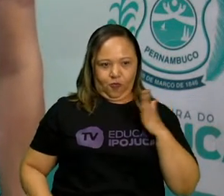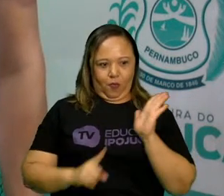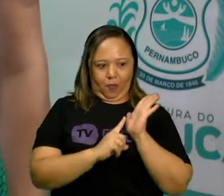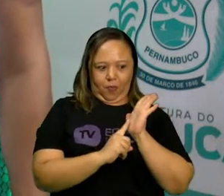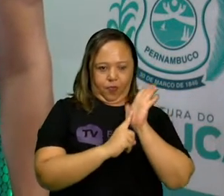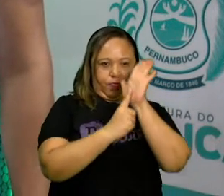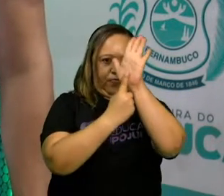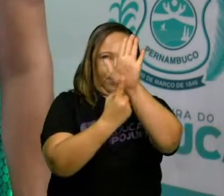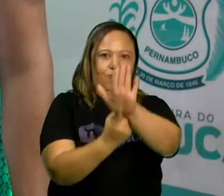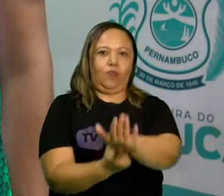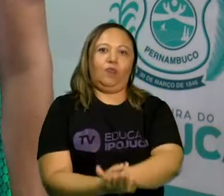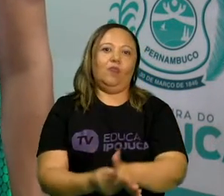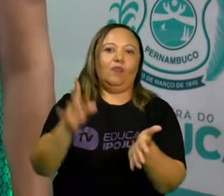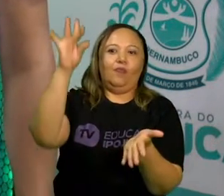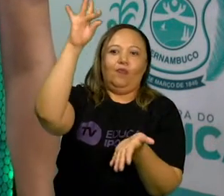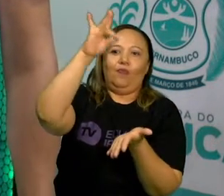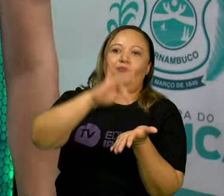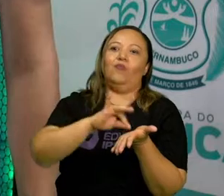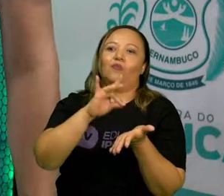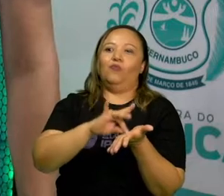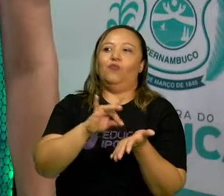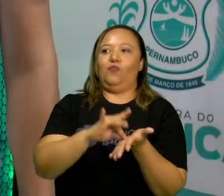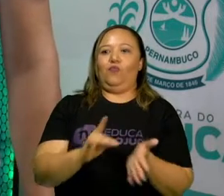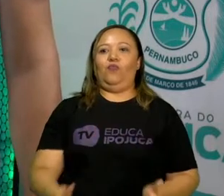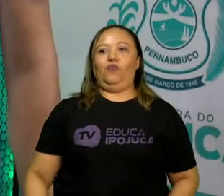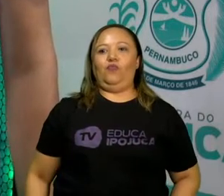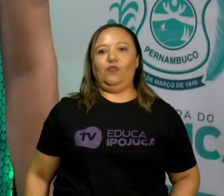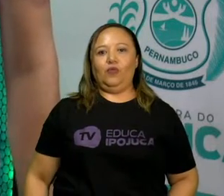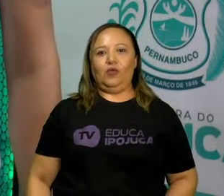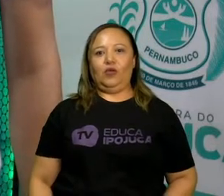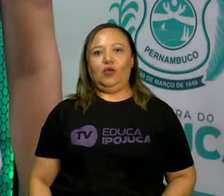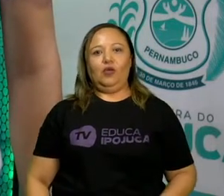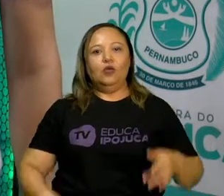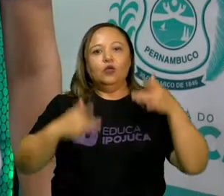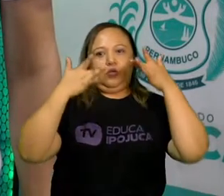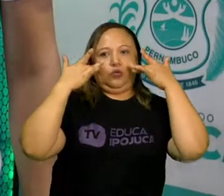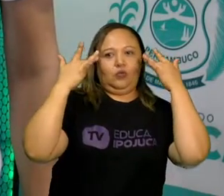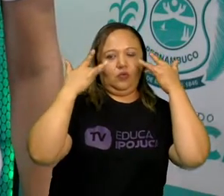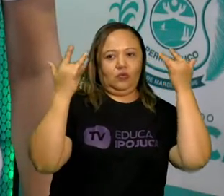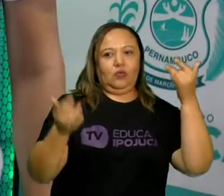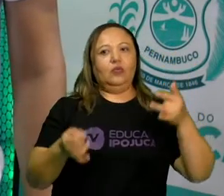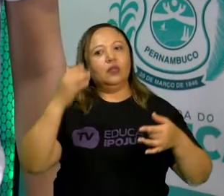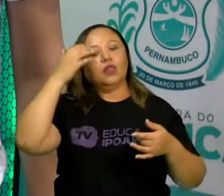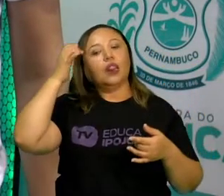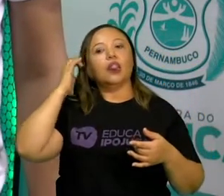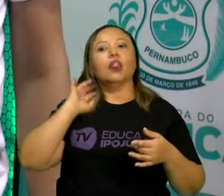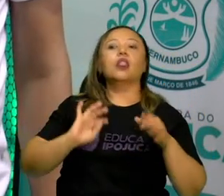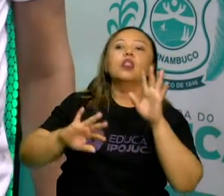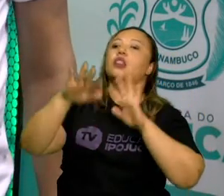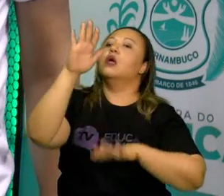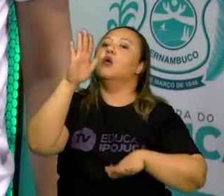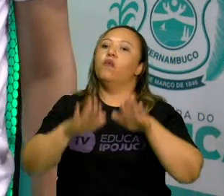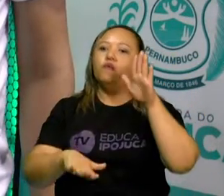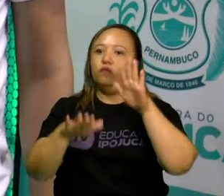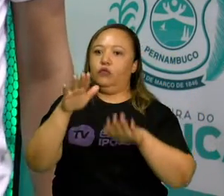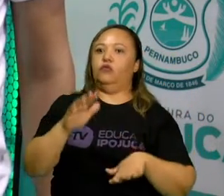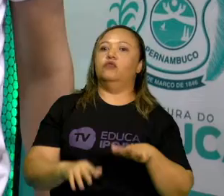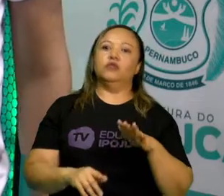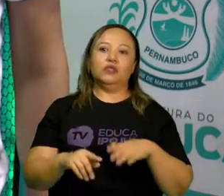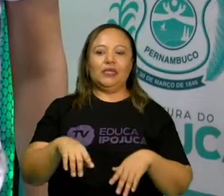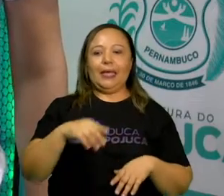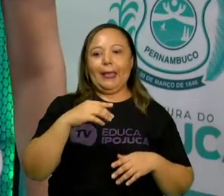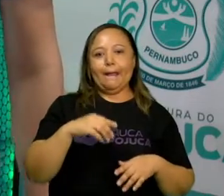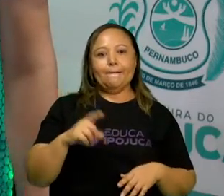olhar é porque você pode até mentir falando mas você não mente com os